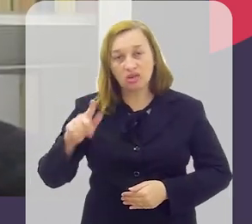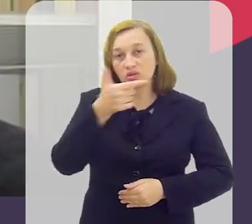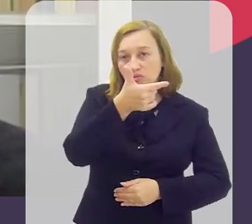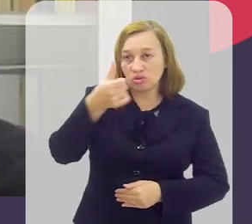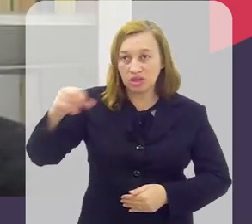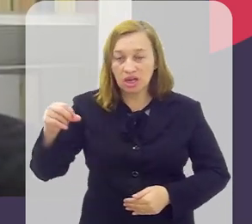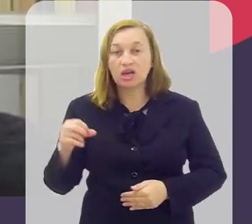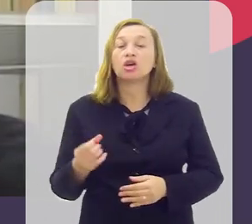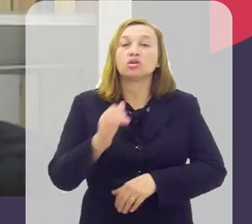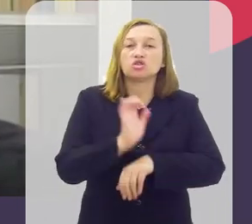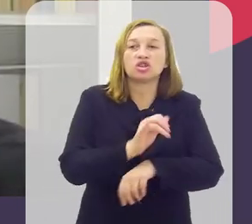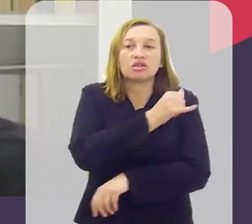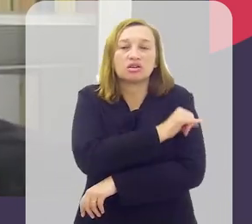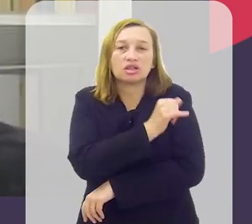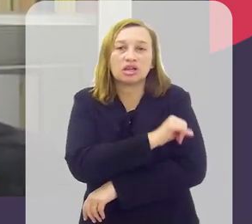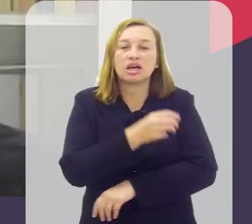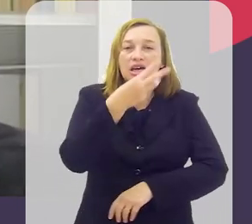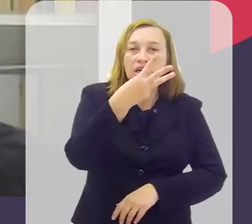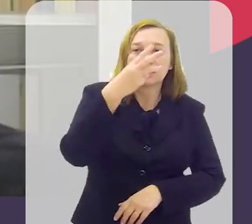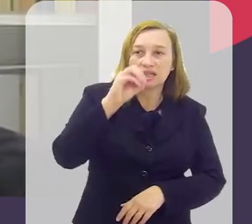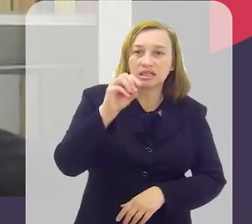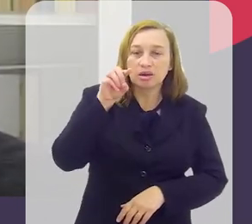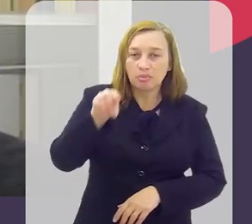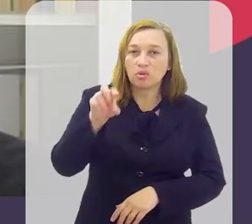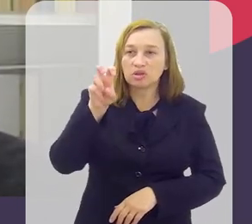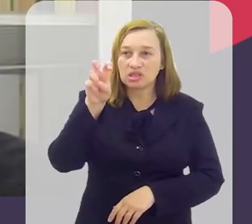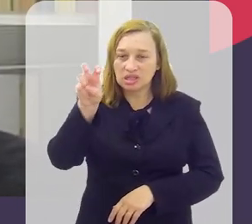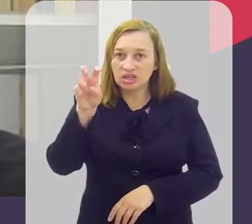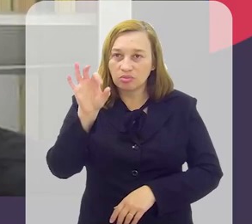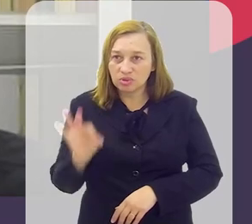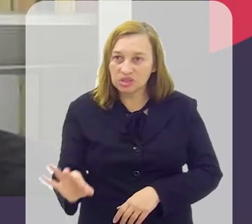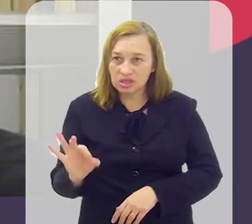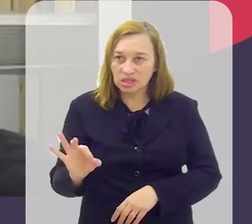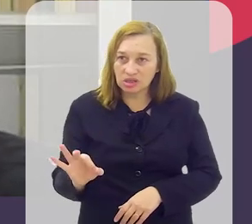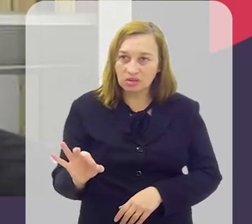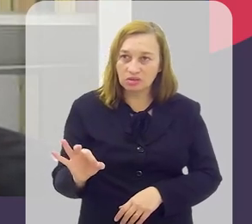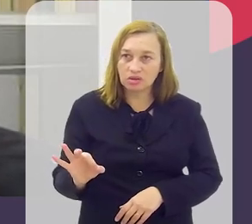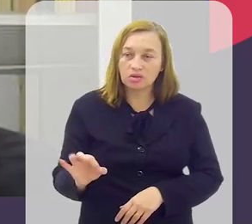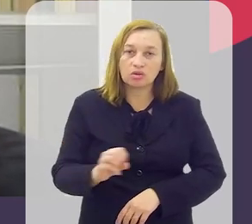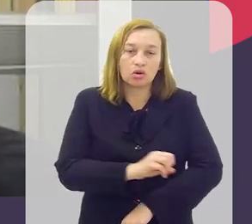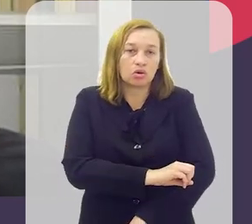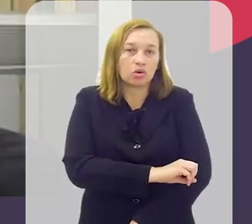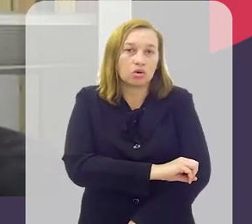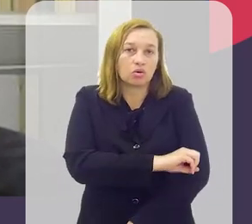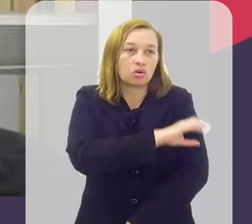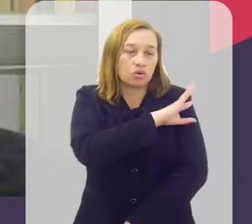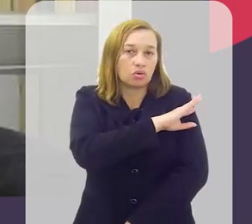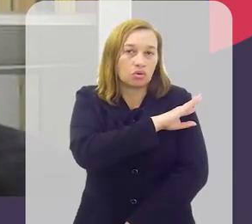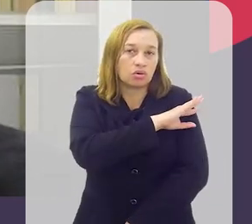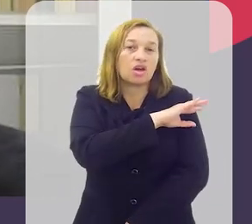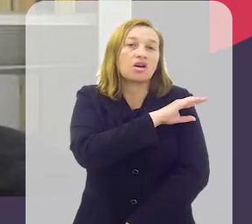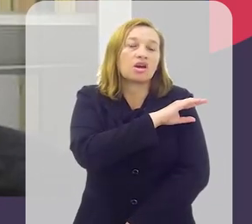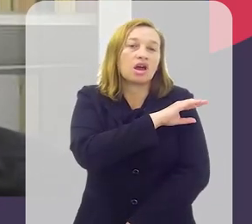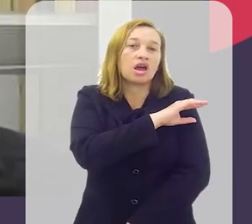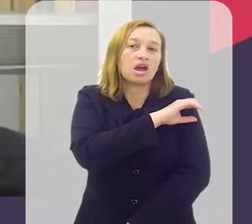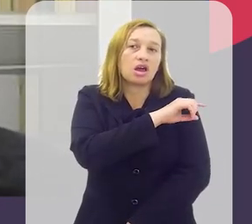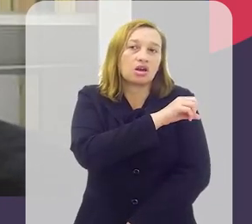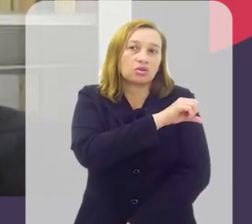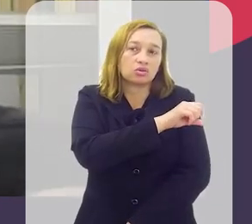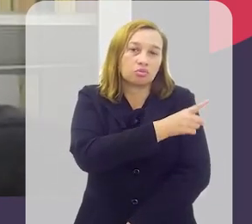Rio de Janeiro, 30,5% da população possui ensino médio completo e superior incompleto.